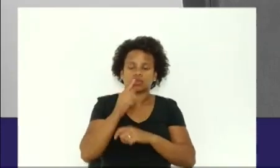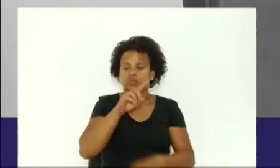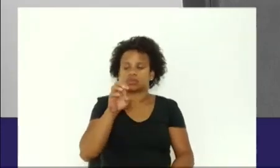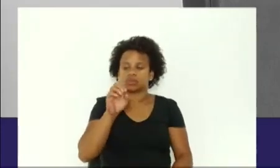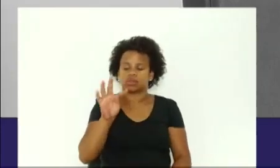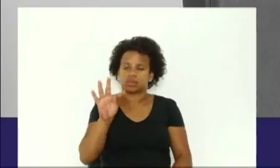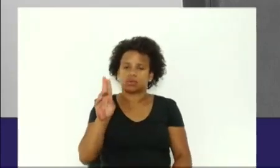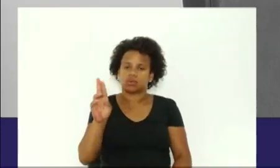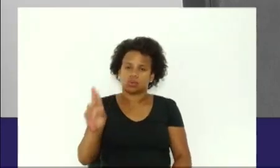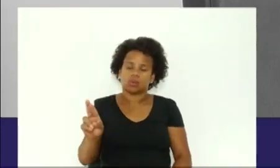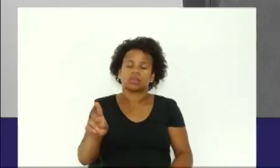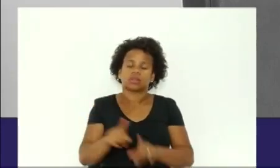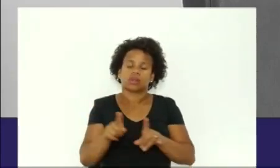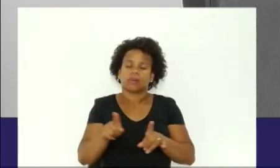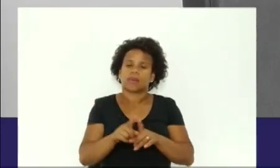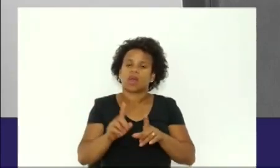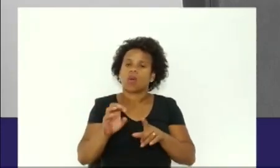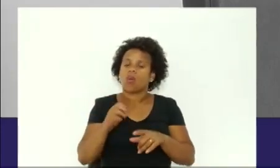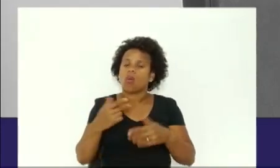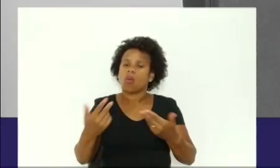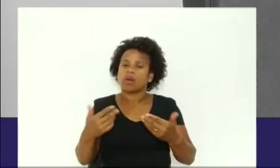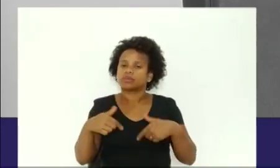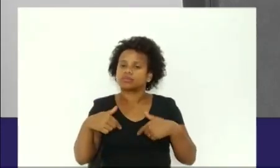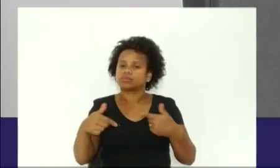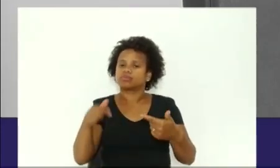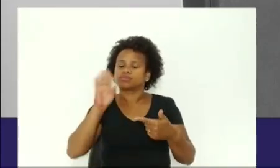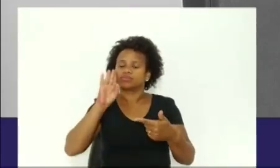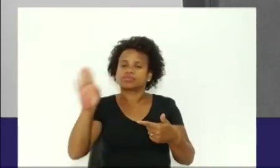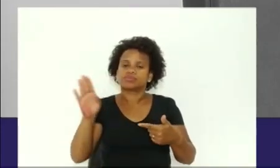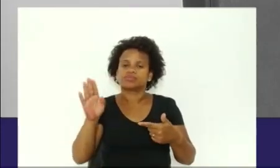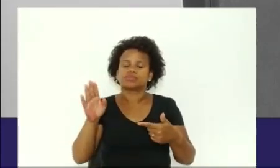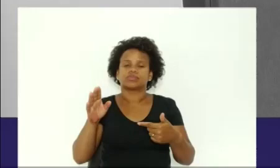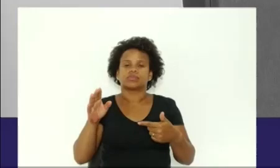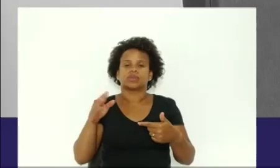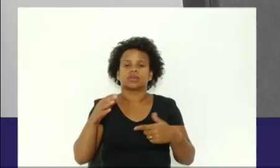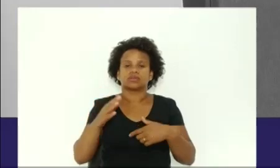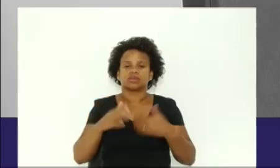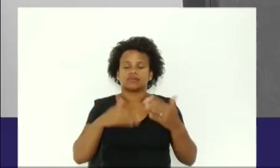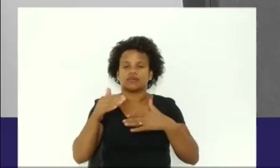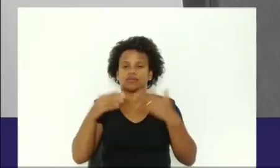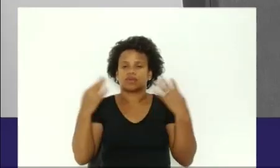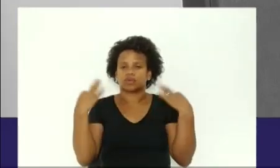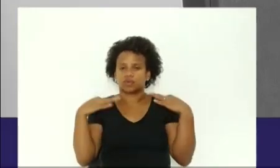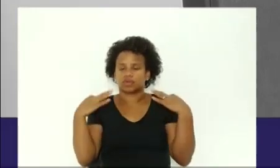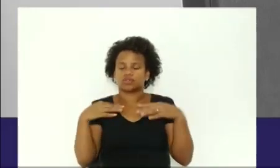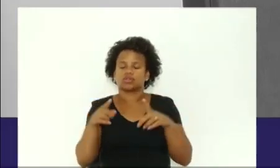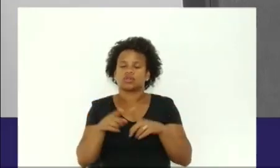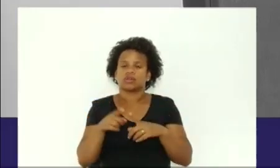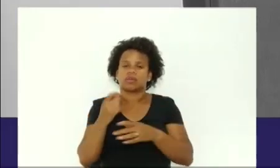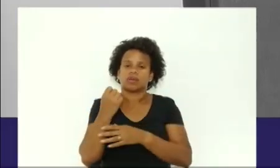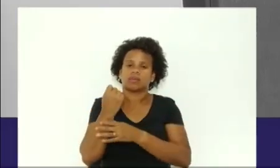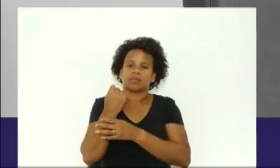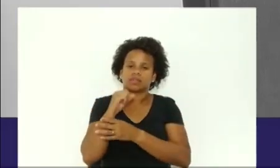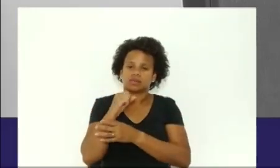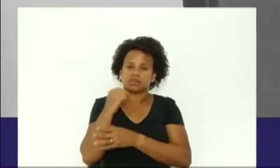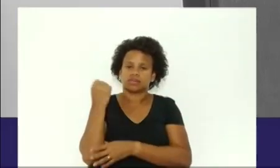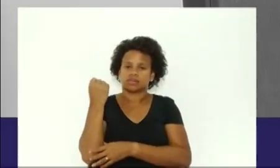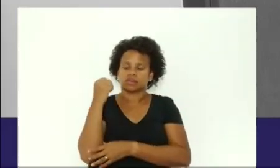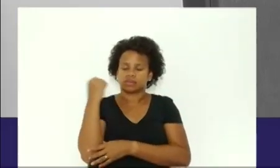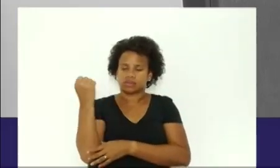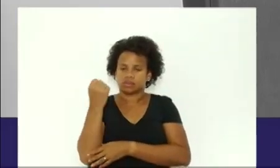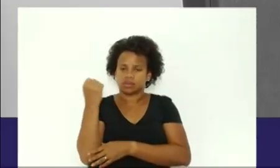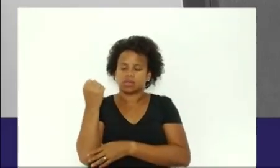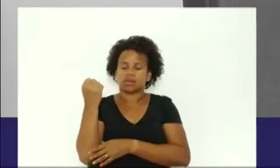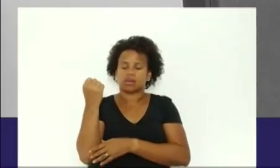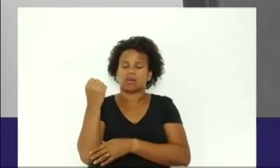as principais medidas adotadas para garantir o desenvolvimento turístico e a preservação ambiental do local. Sendo